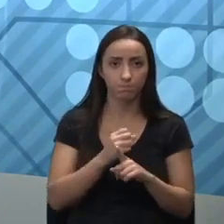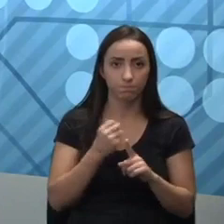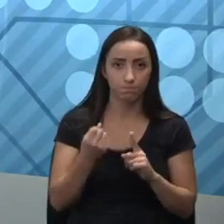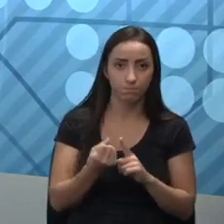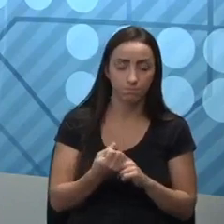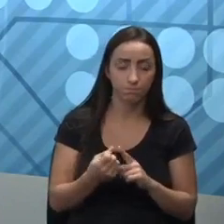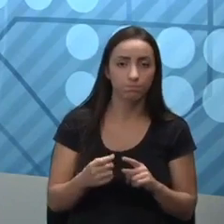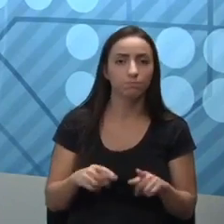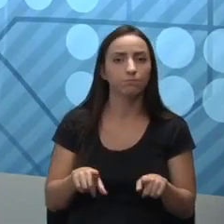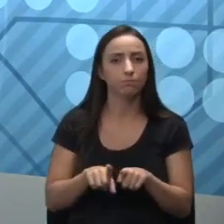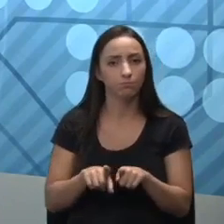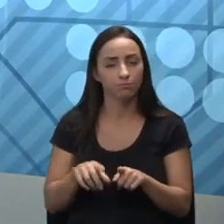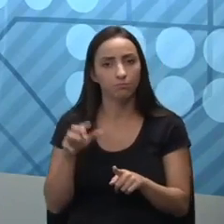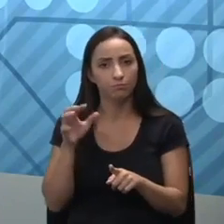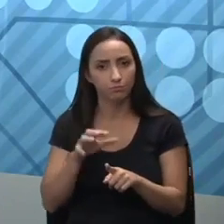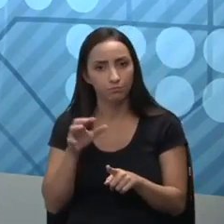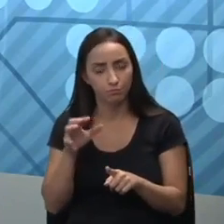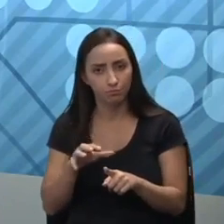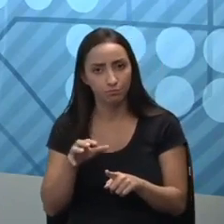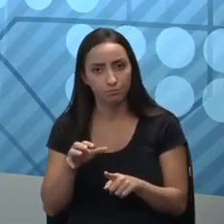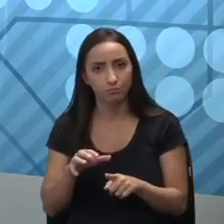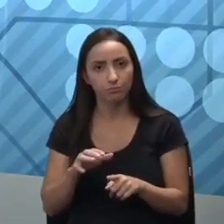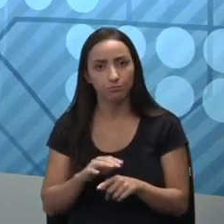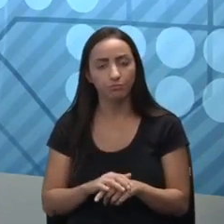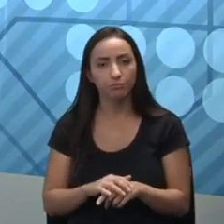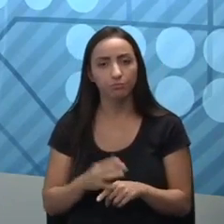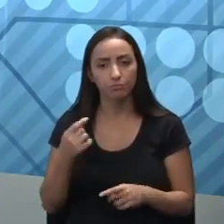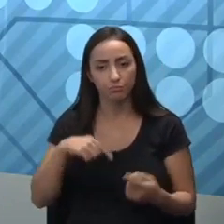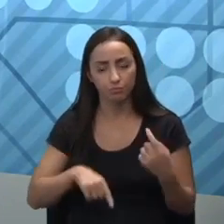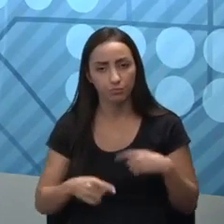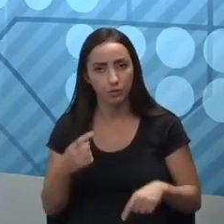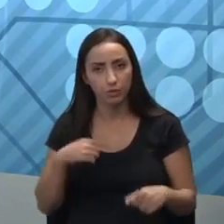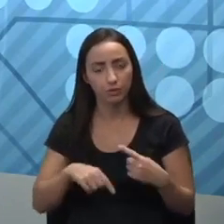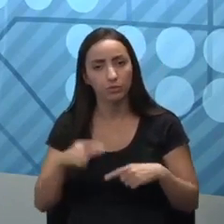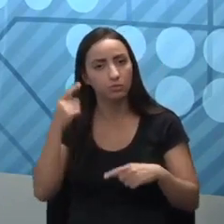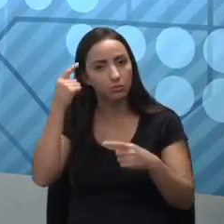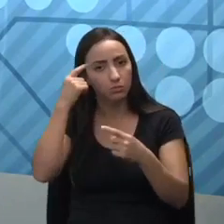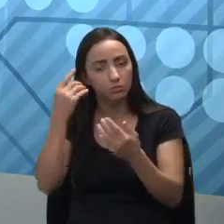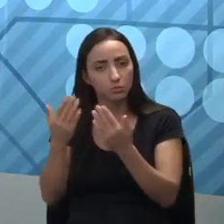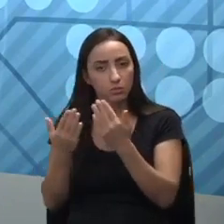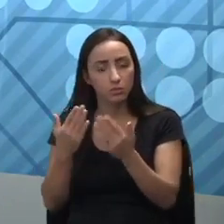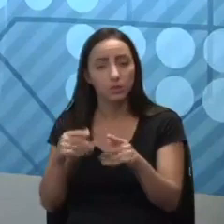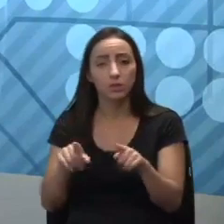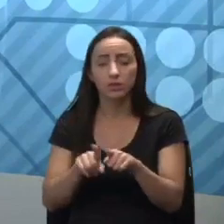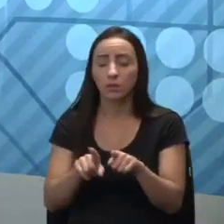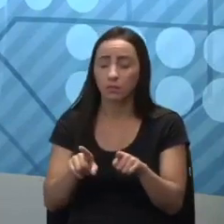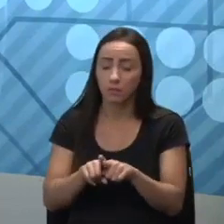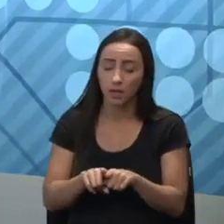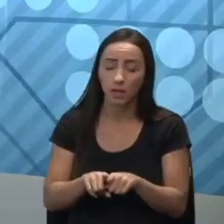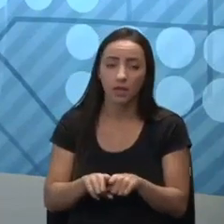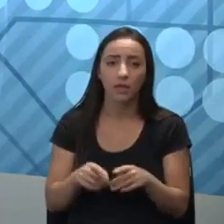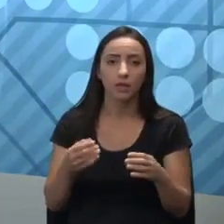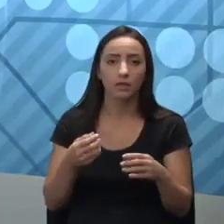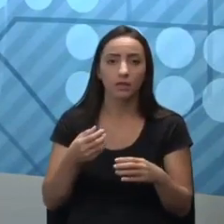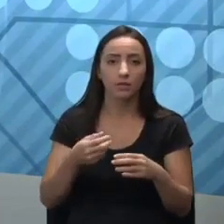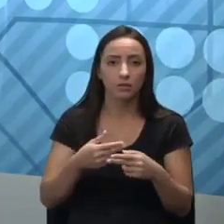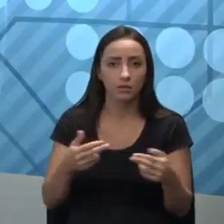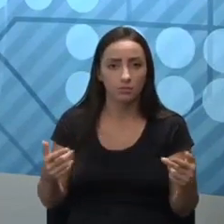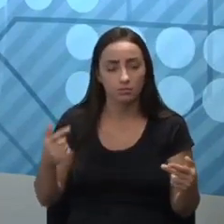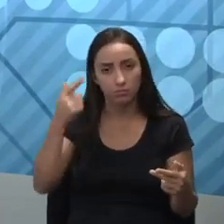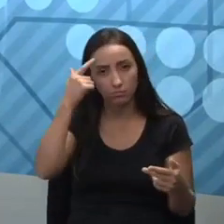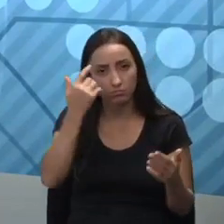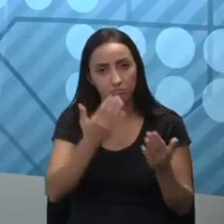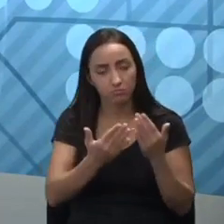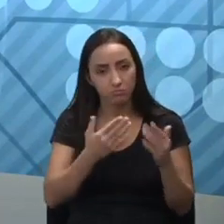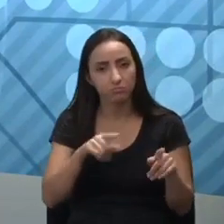sociais vão influenciar nos aspectos biológicos e psicológicos, assim como os aspectos